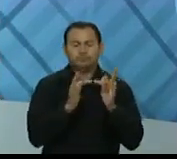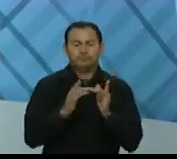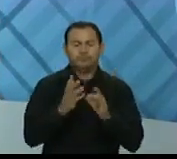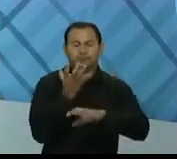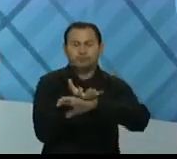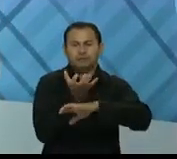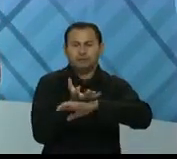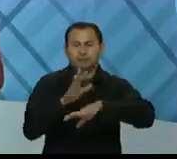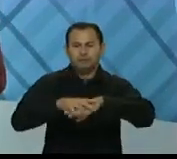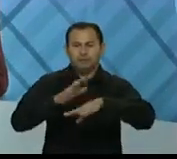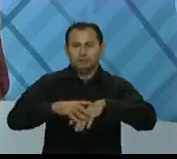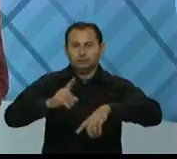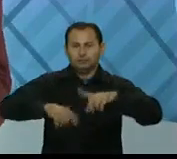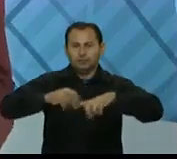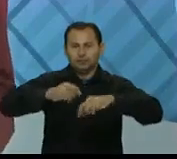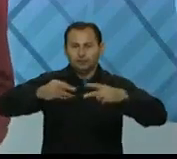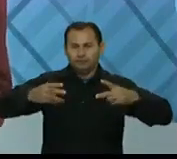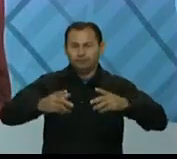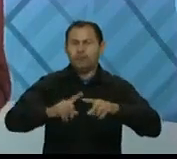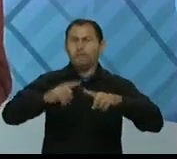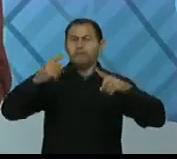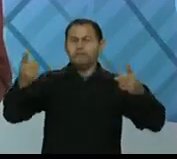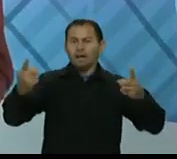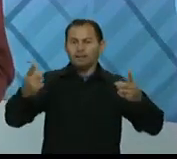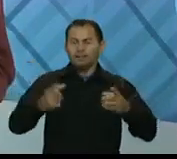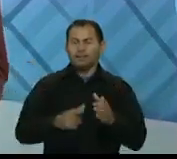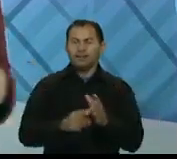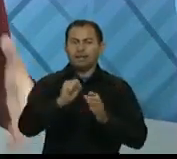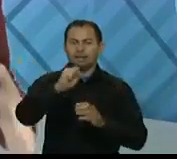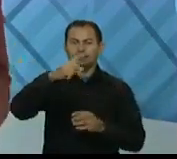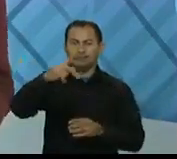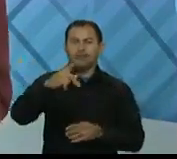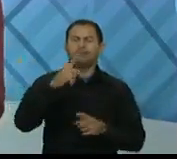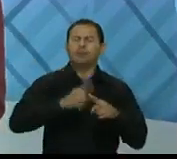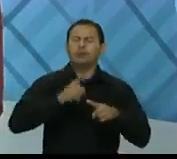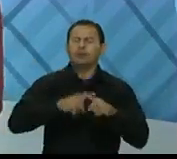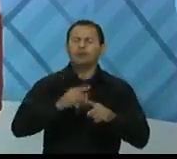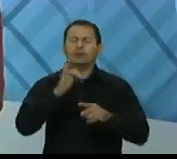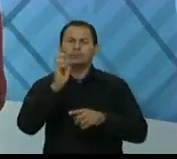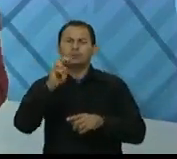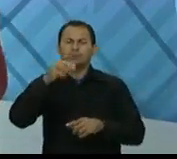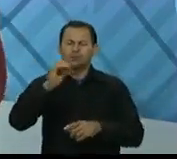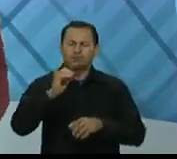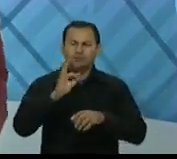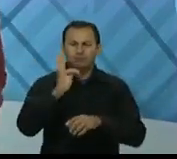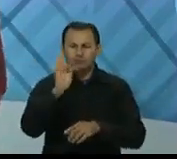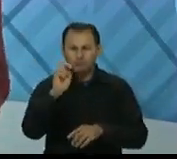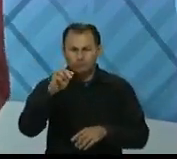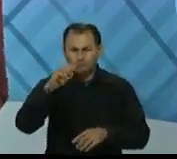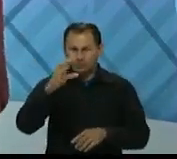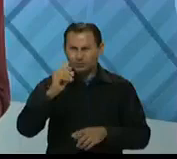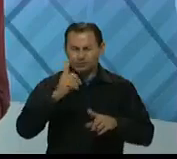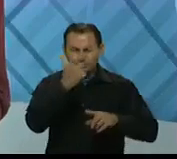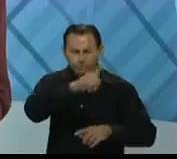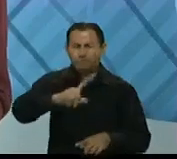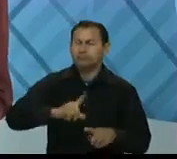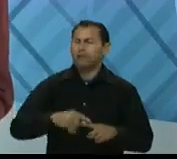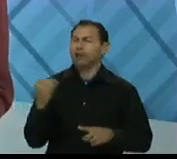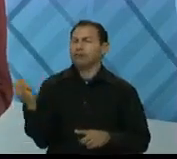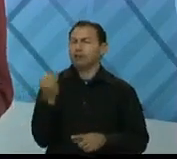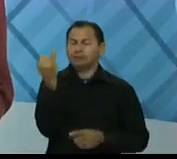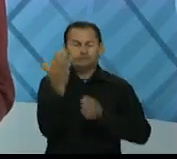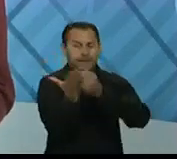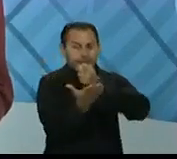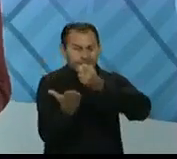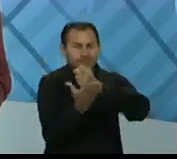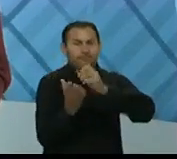disciplina de matemática instrumental. Mas, ainda está se perguntando, mas por que isso dá funções de novo? Funções é importante, é a base da